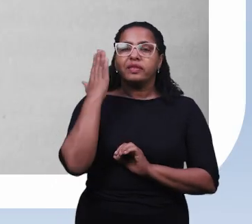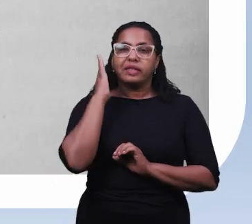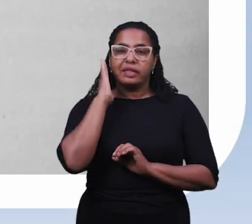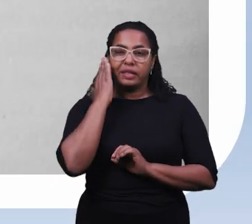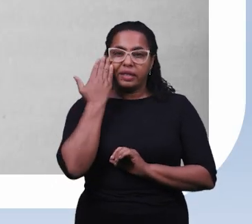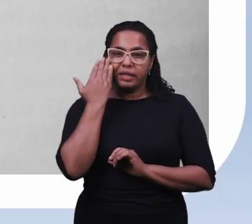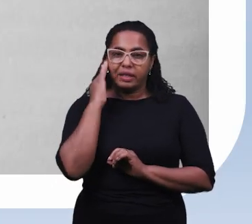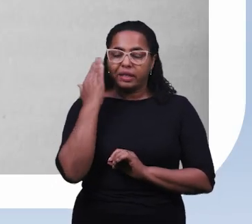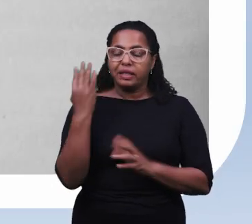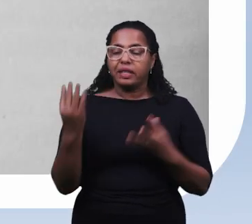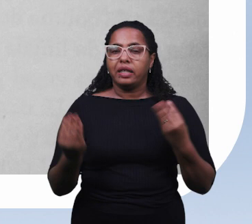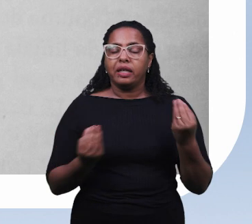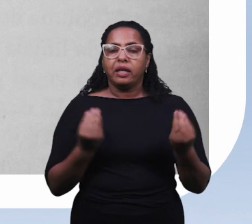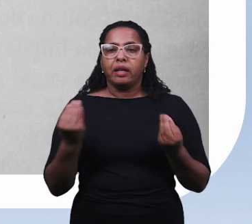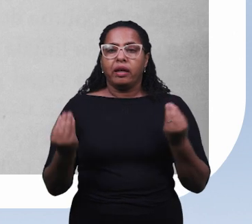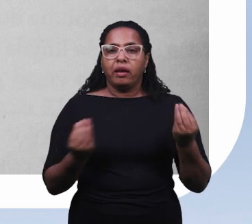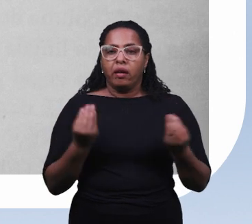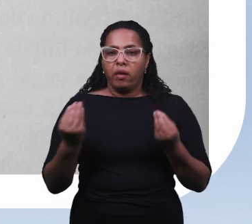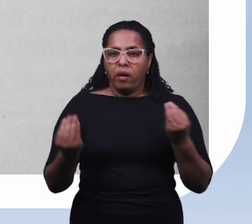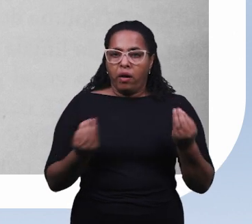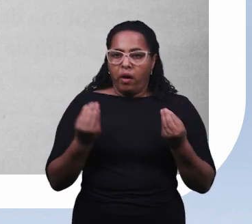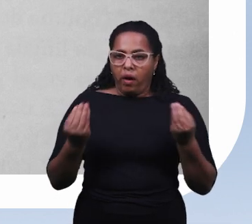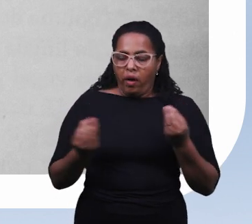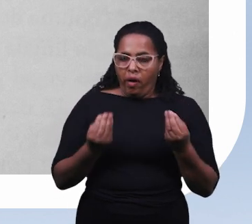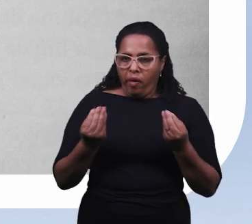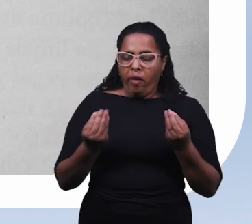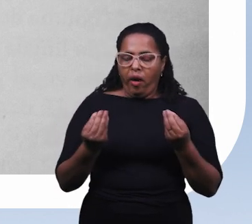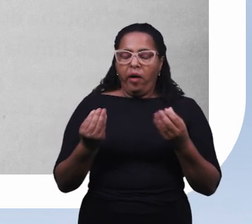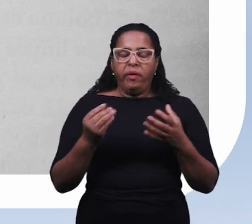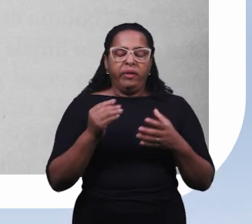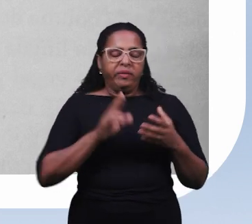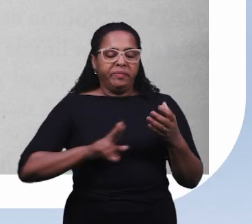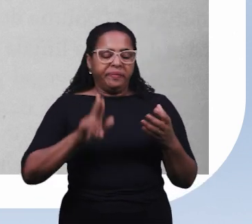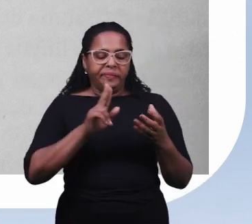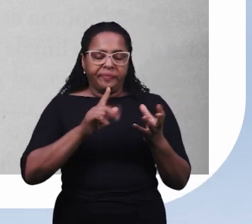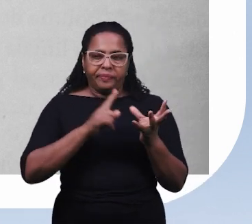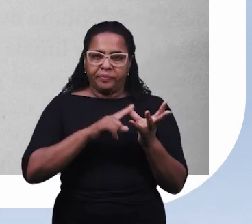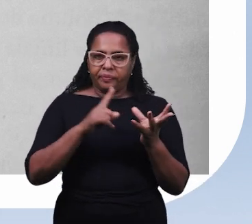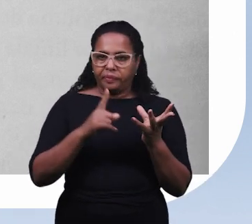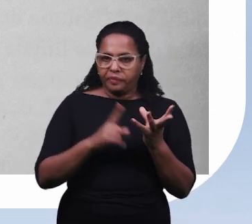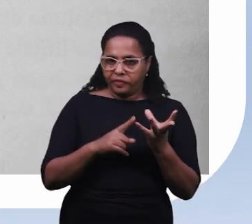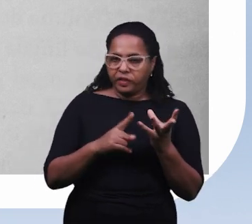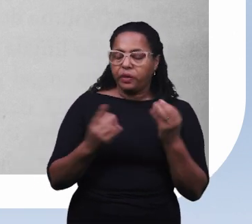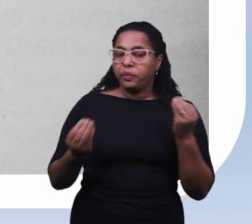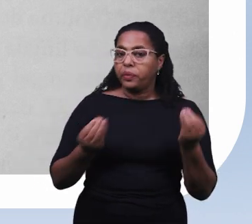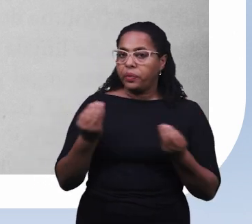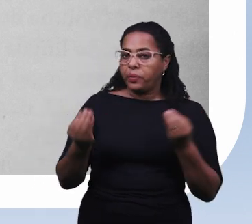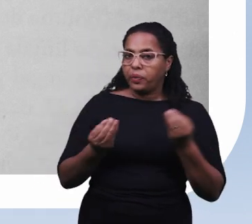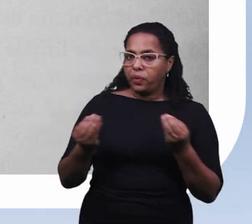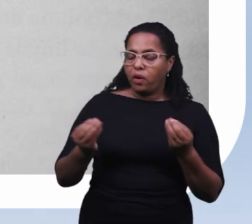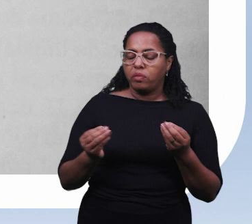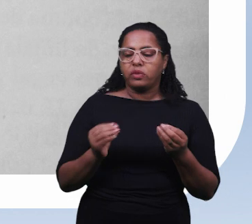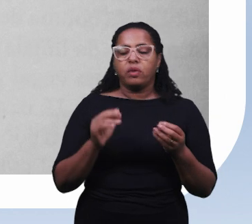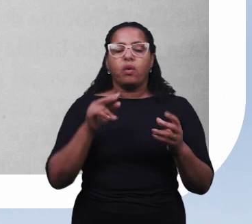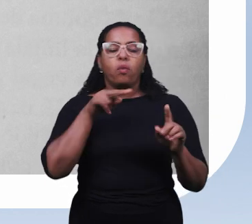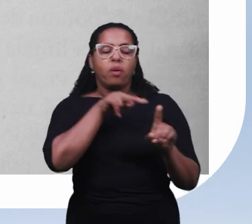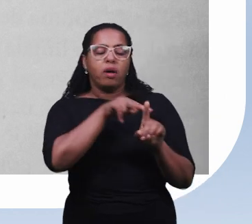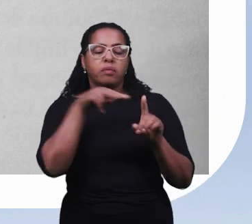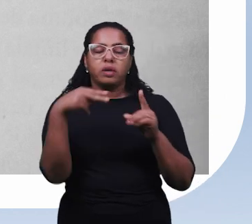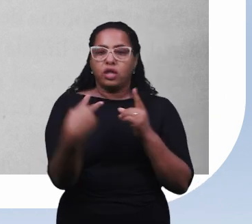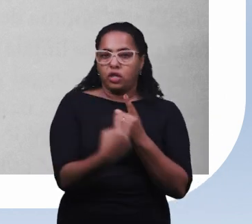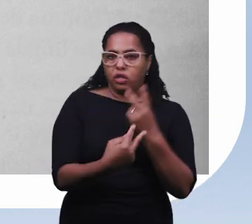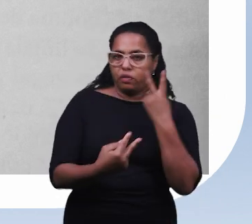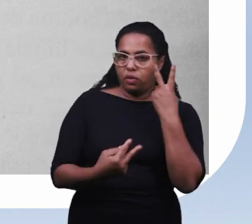compreender como considerar as vogais. Nós vamos considerá-las a partir de dois